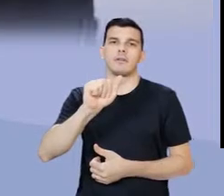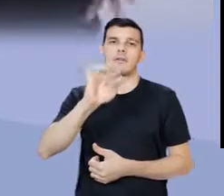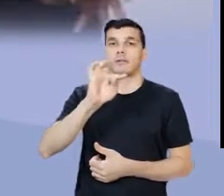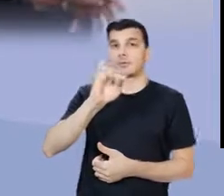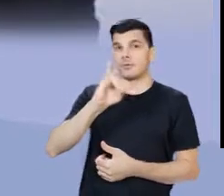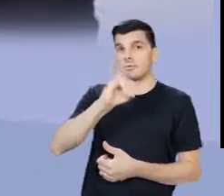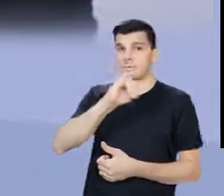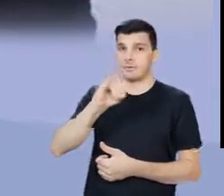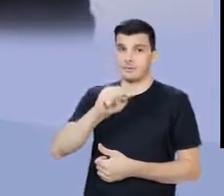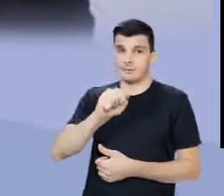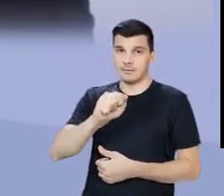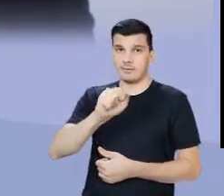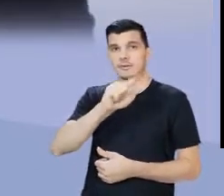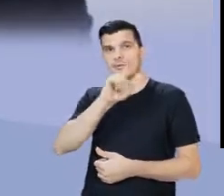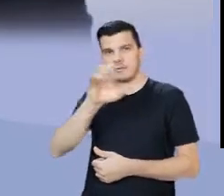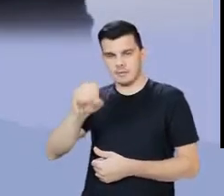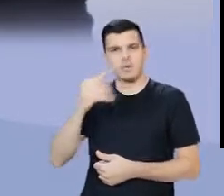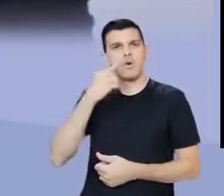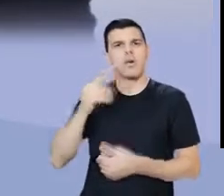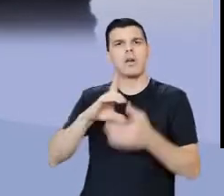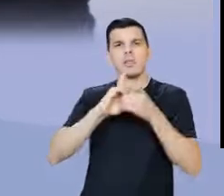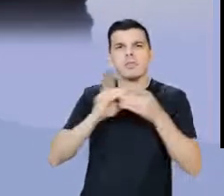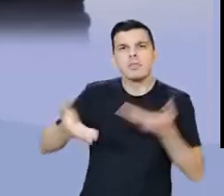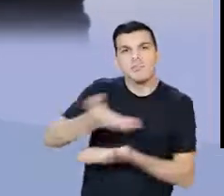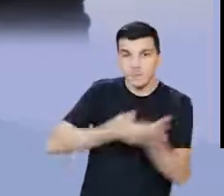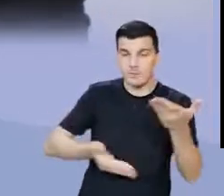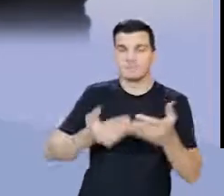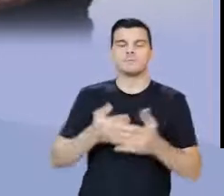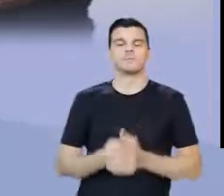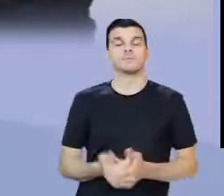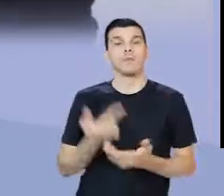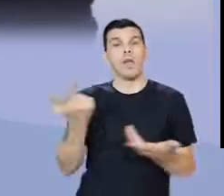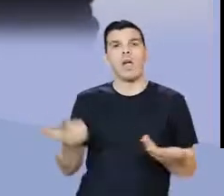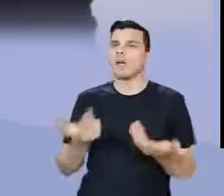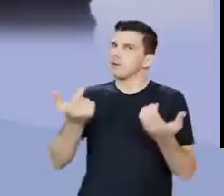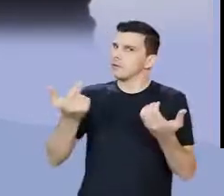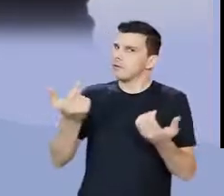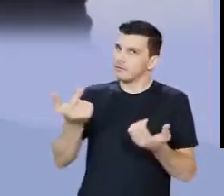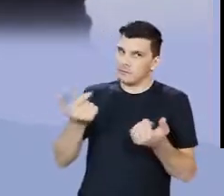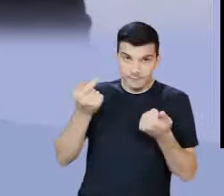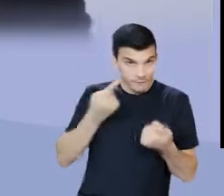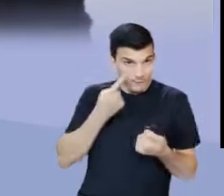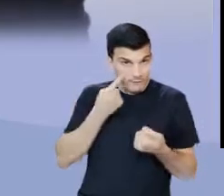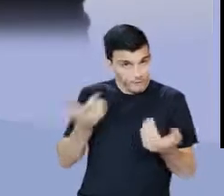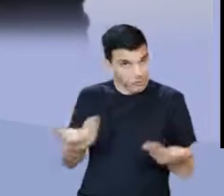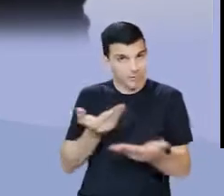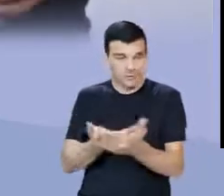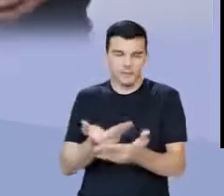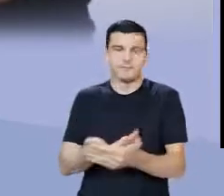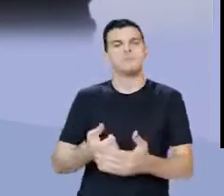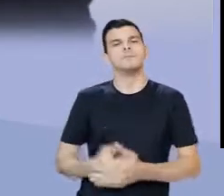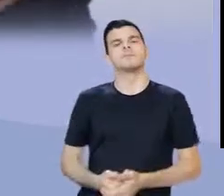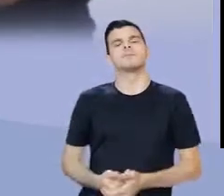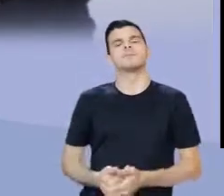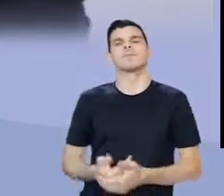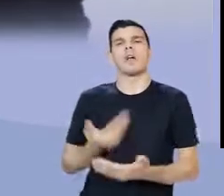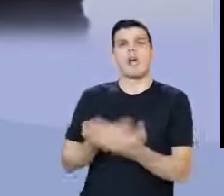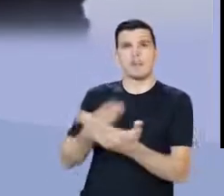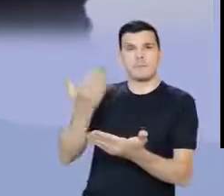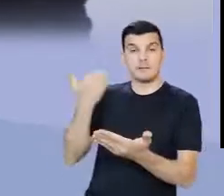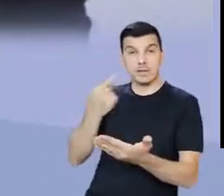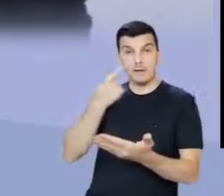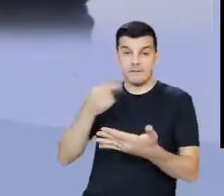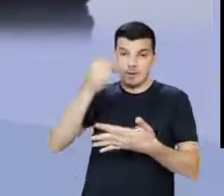tema legal, o Enem vem cobrando isso nos últimos anos, uma questãozinha, então a gente não está aqui para dar mole, né? Então vamos lá, meu aluno. Na